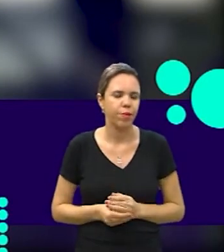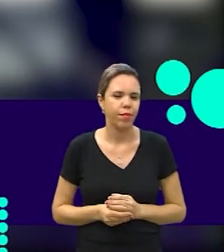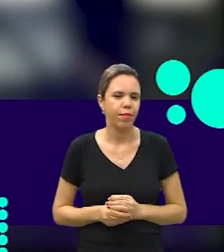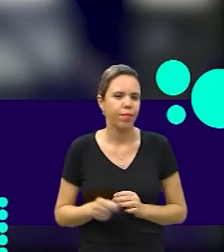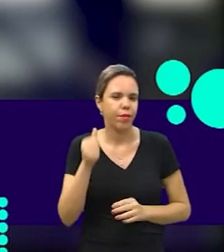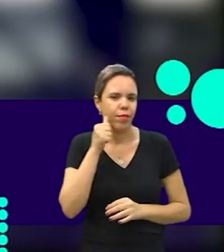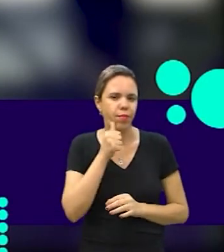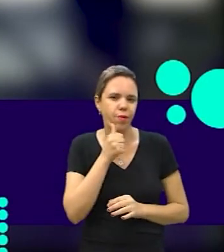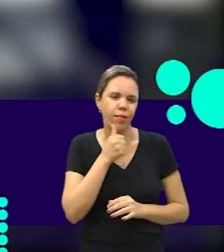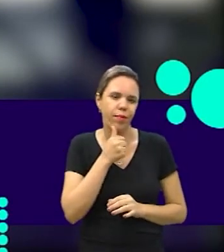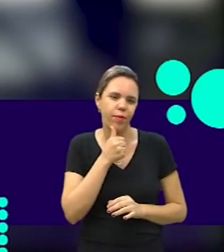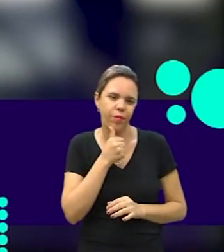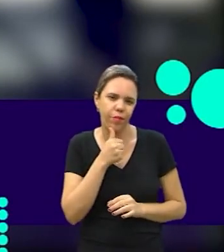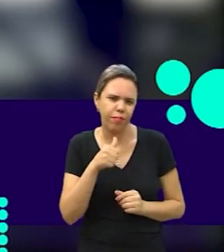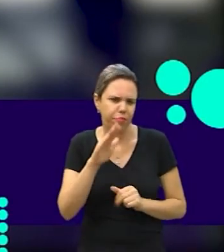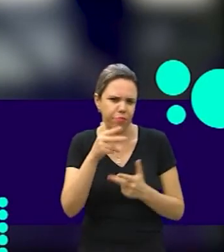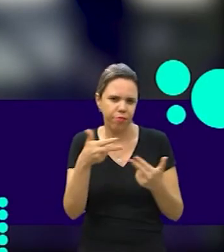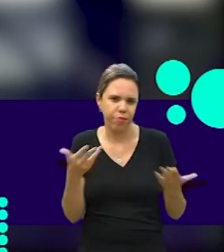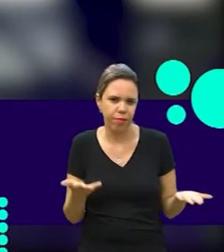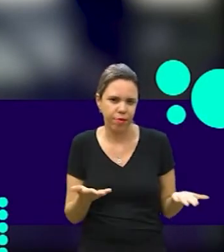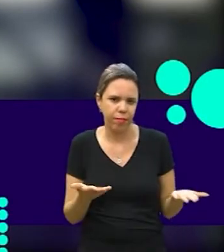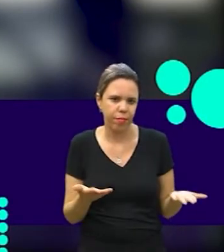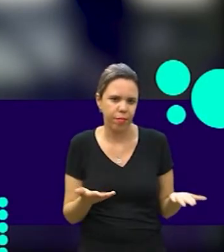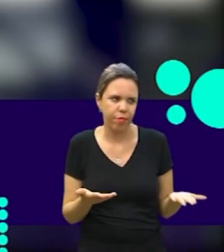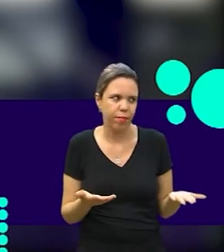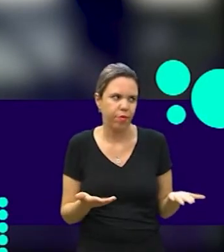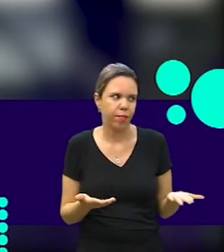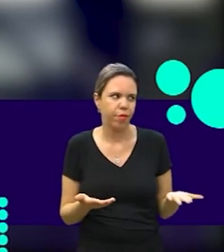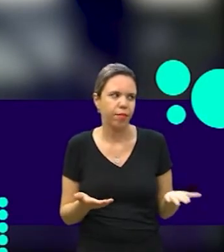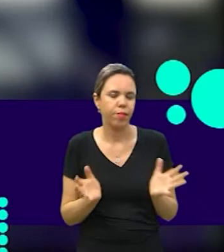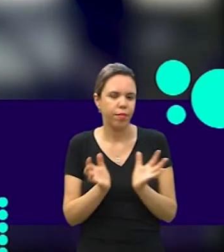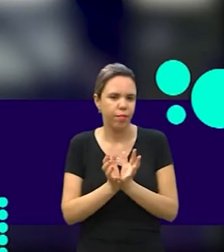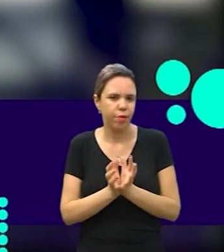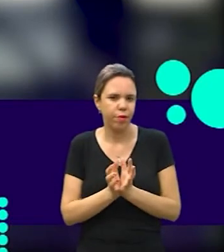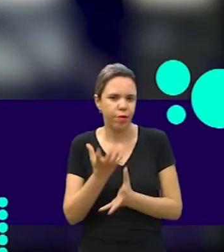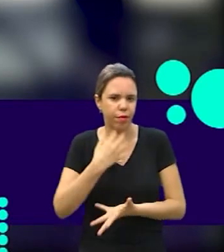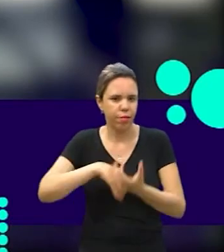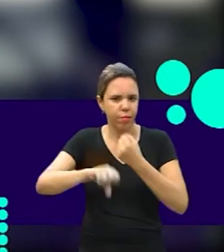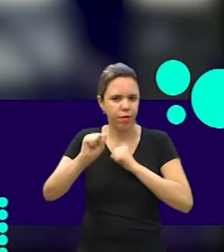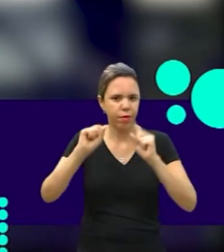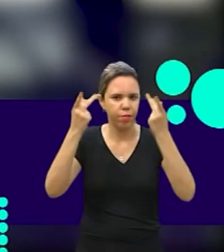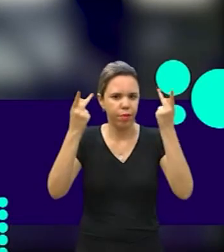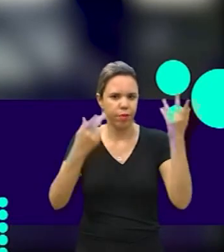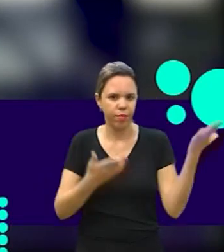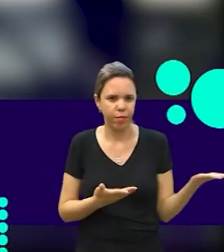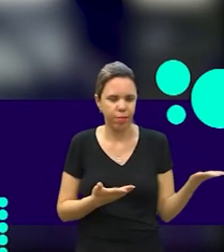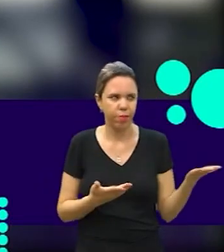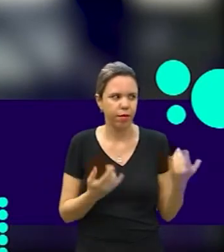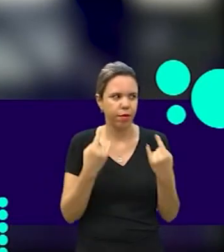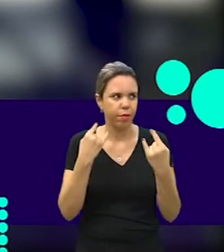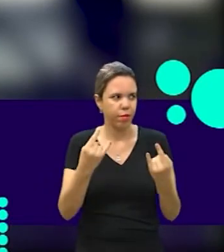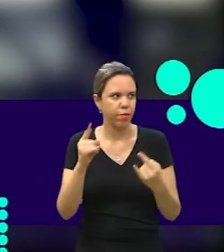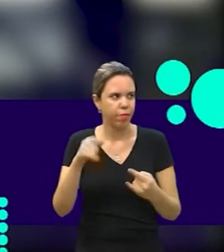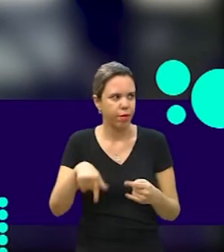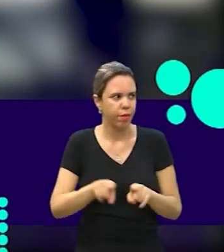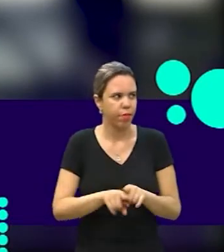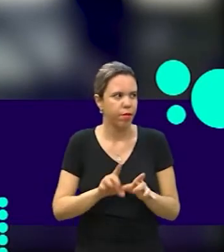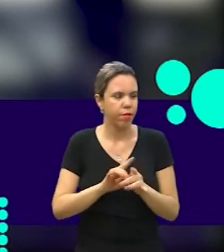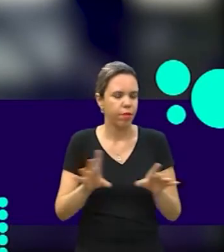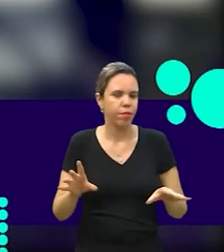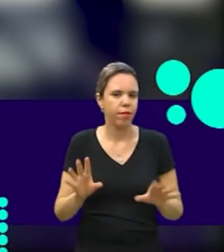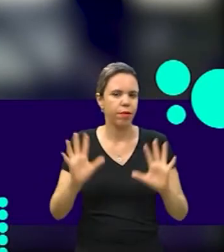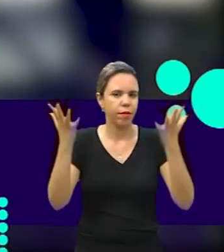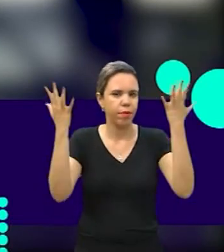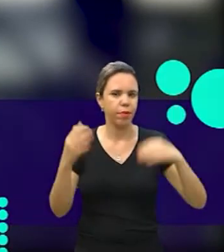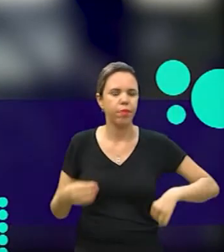Olimpo, da Mulher Maravilha e muito mais. O Parque da Liga da Justiça está no Campinas Shopping. As atrações estão na